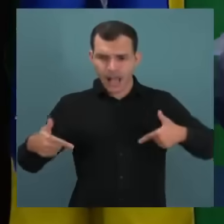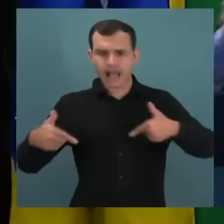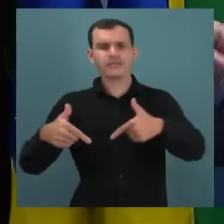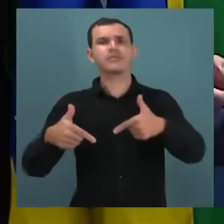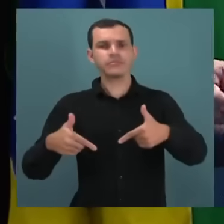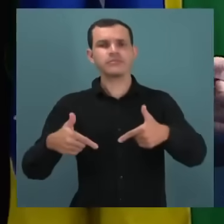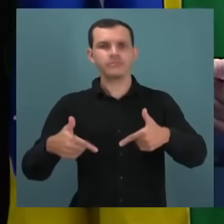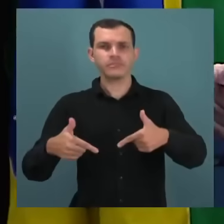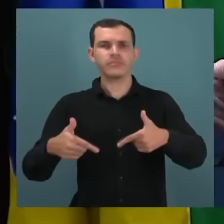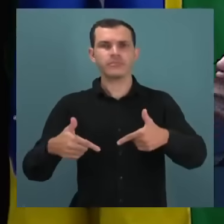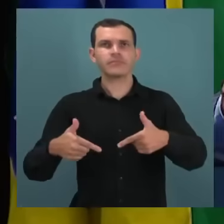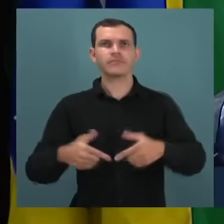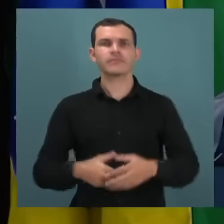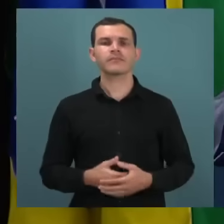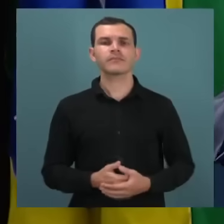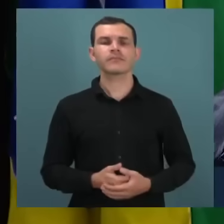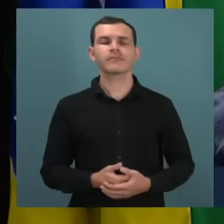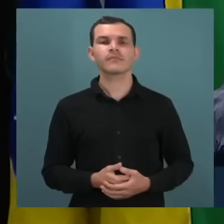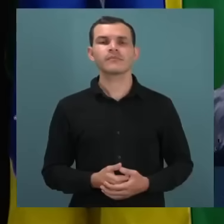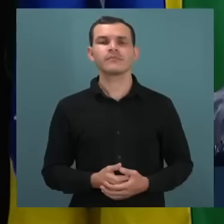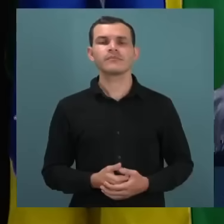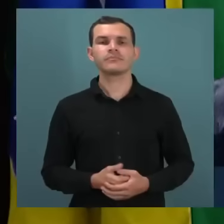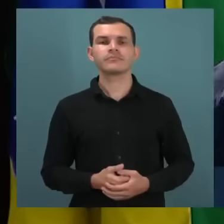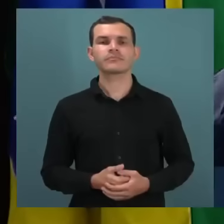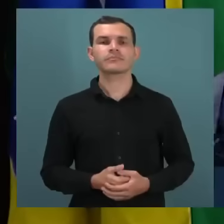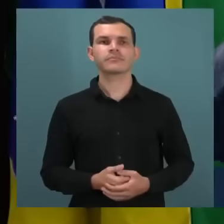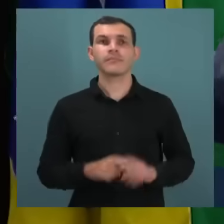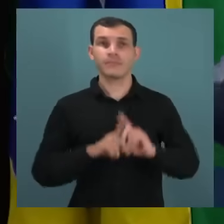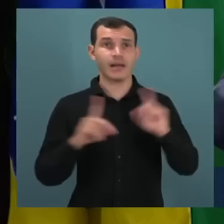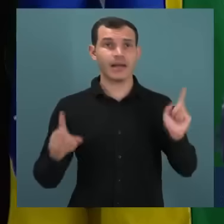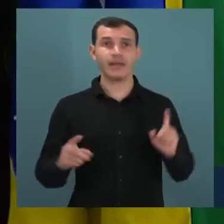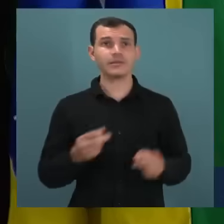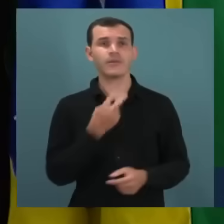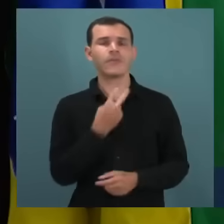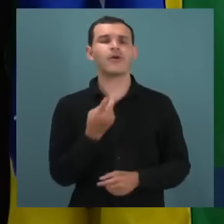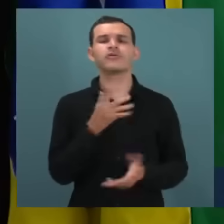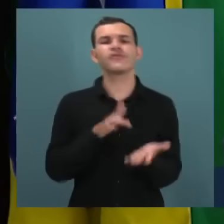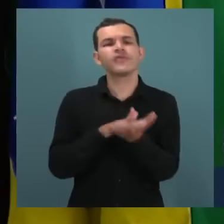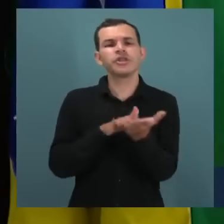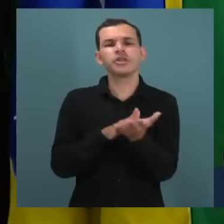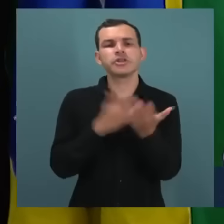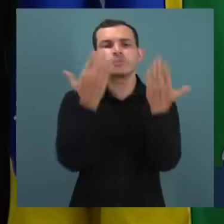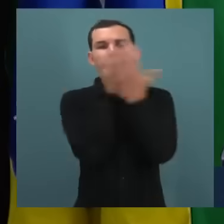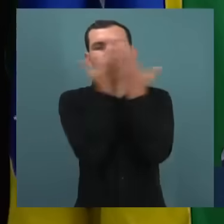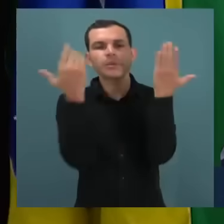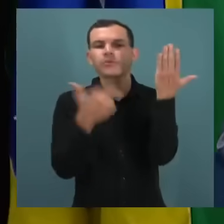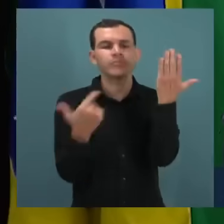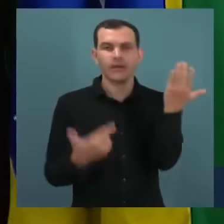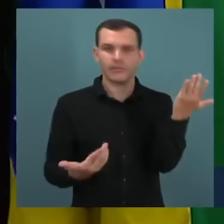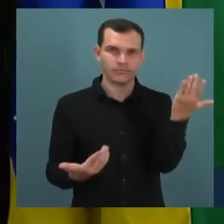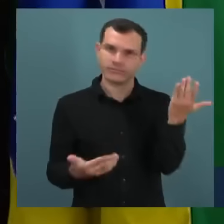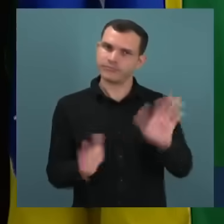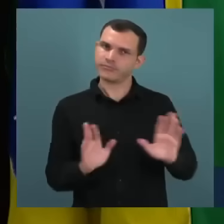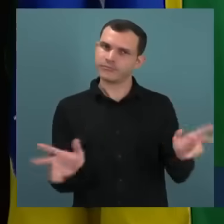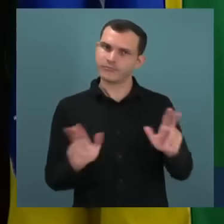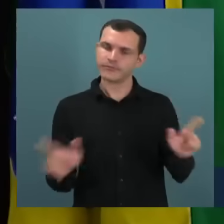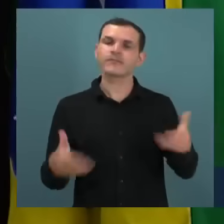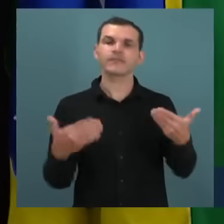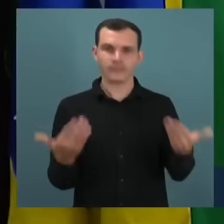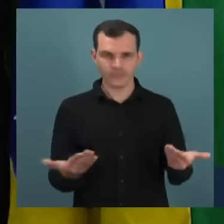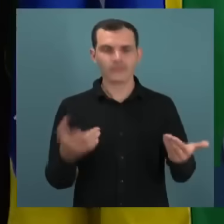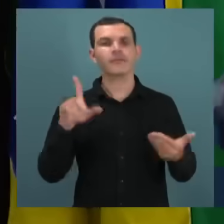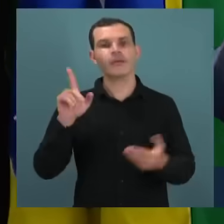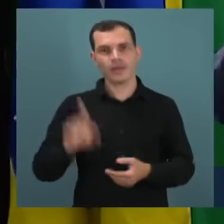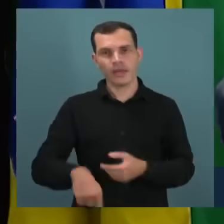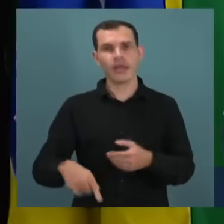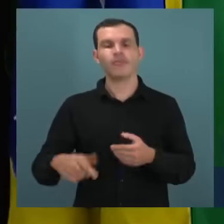inclusive profilática, mas não se fazendo de conta que ele não existe. Então essas são as